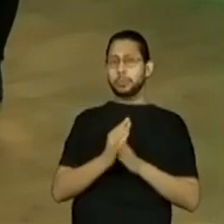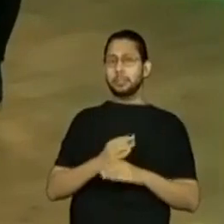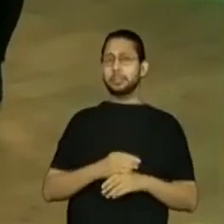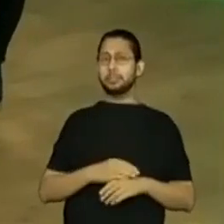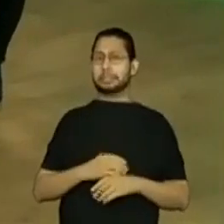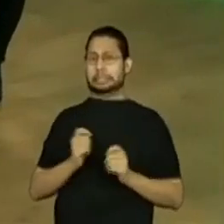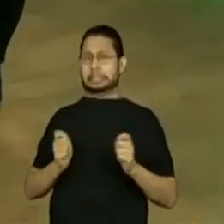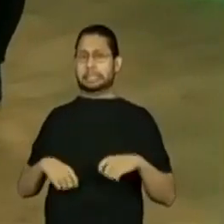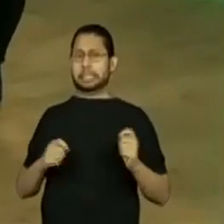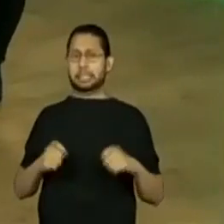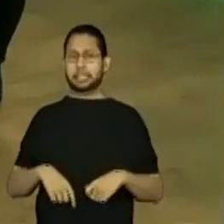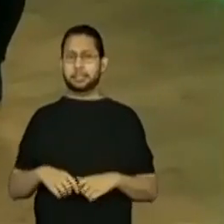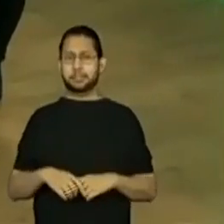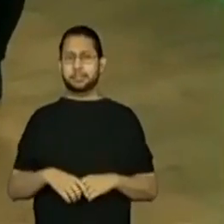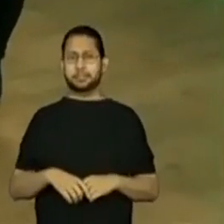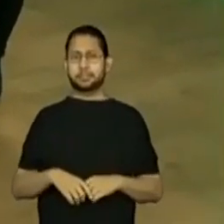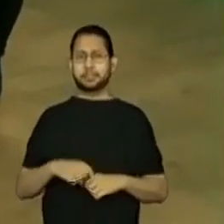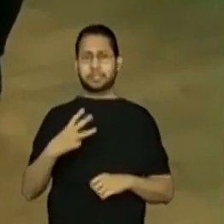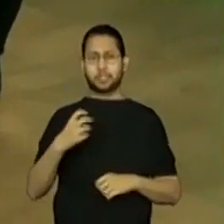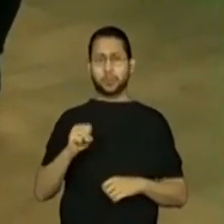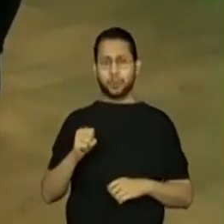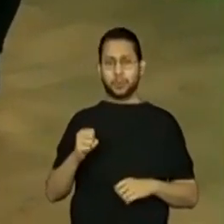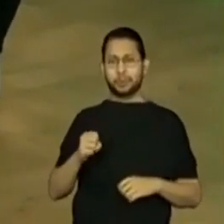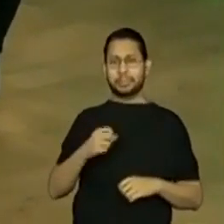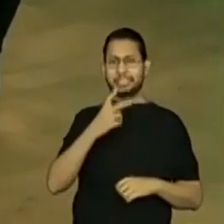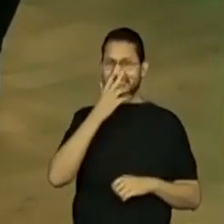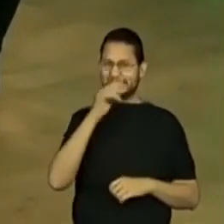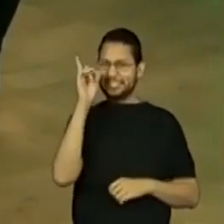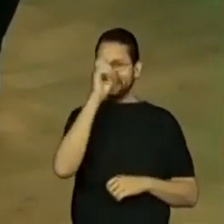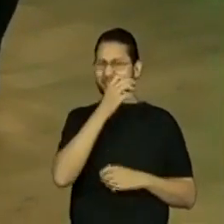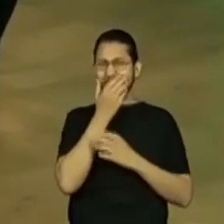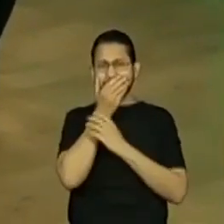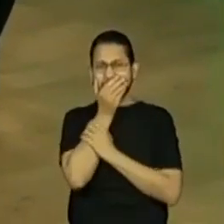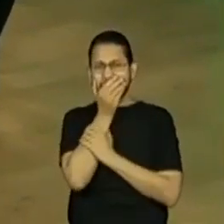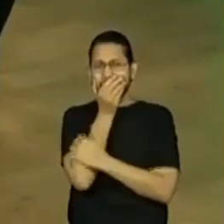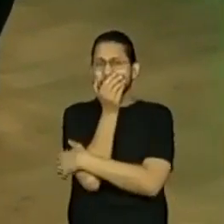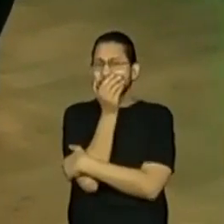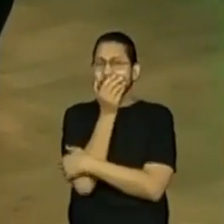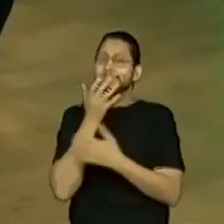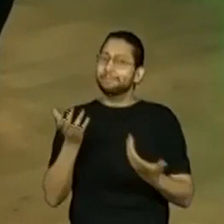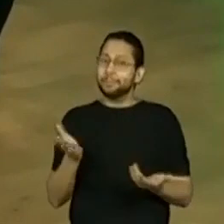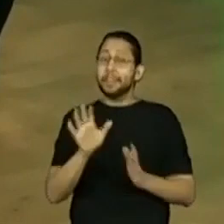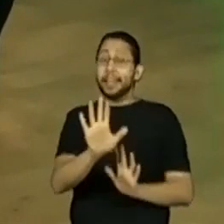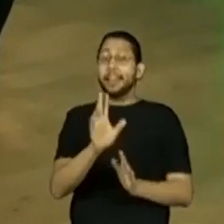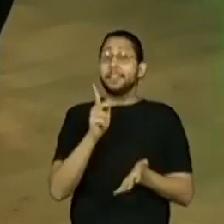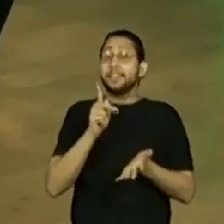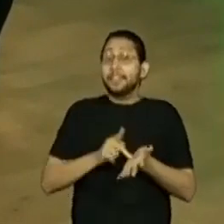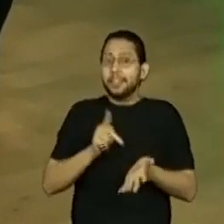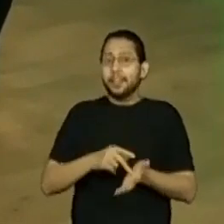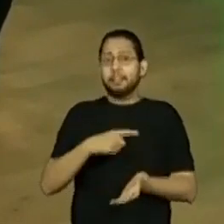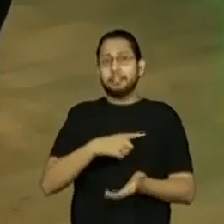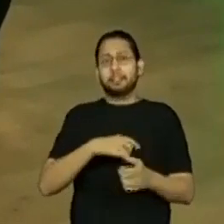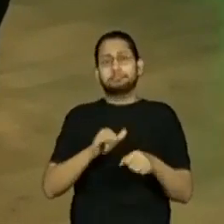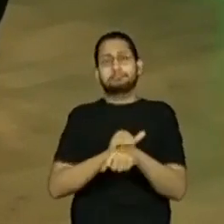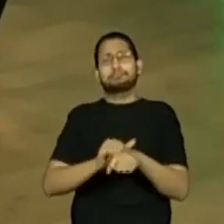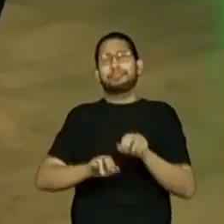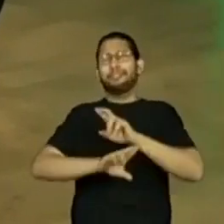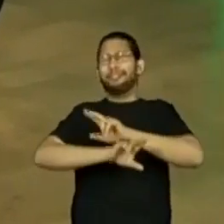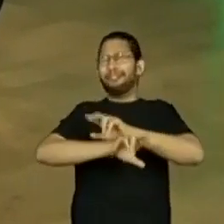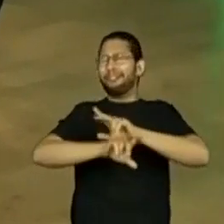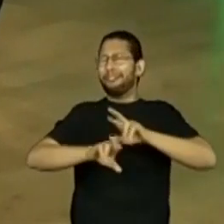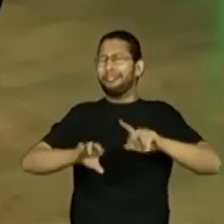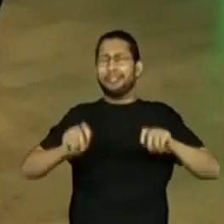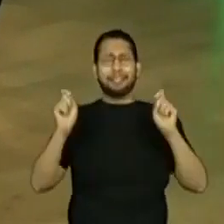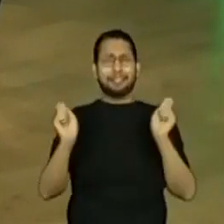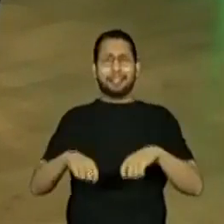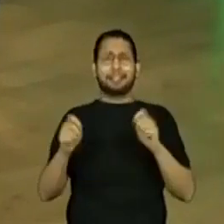chegar no resultado 38? Nossa, tá complexo, né? Na verdade, existem vários jeitos e várias